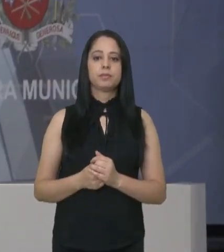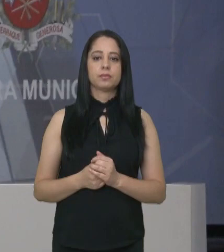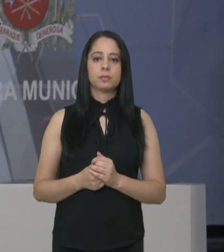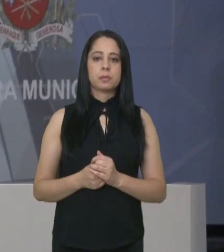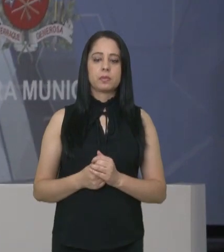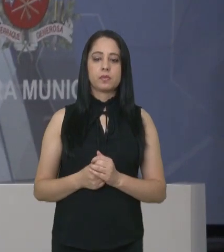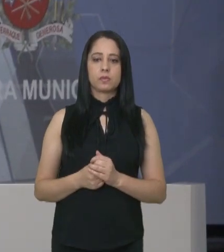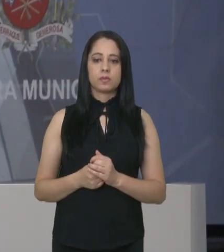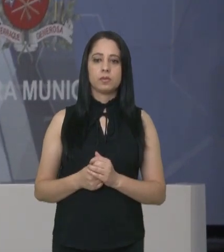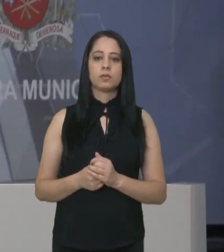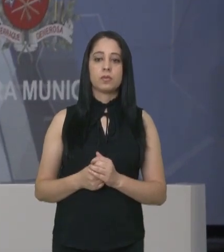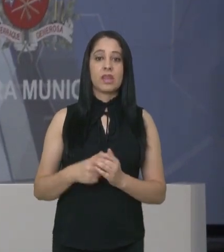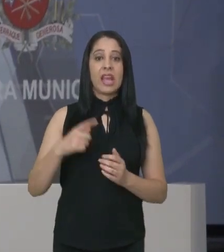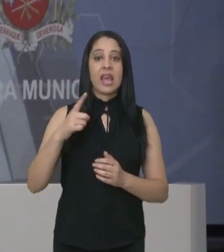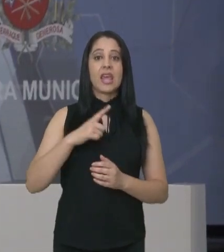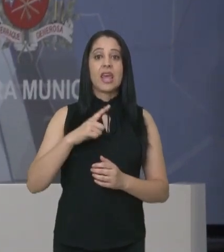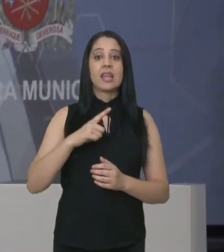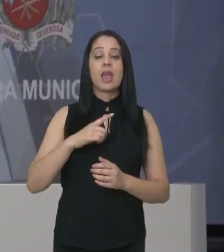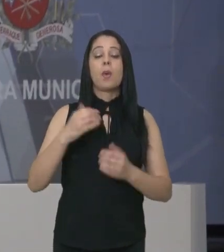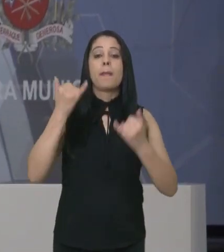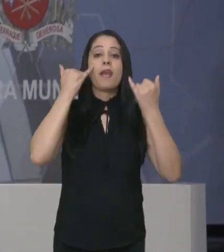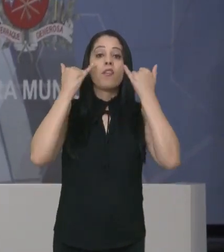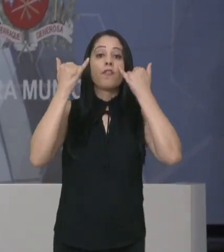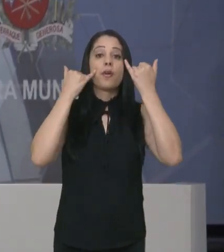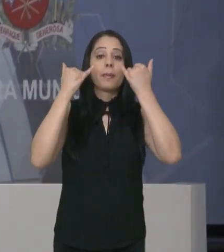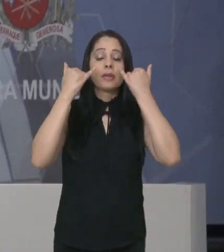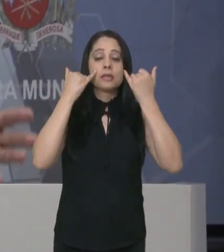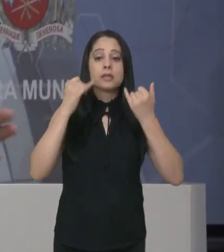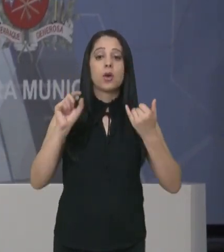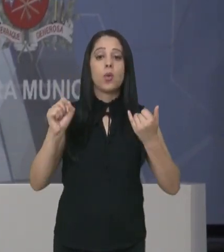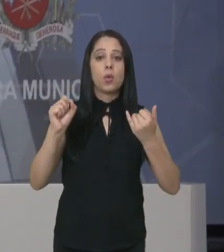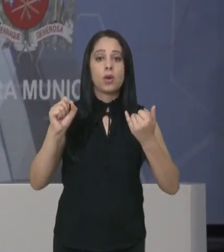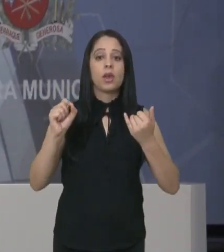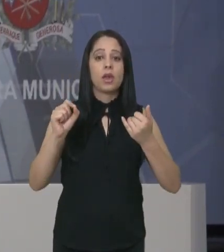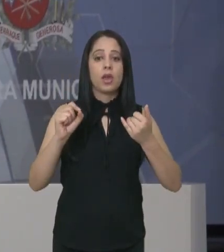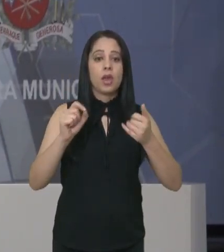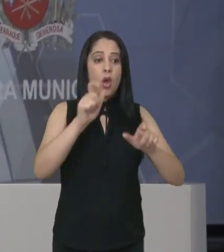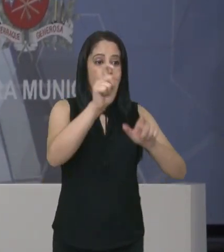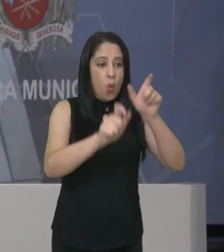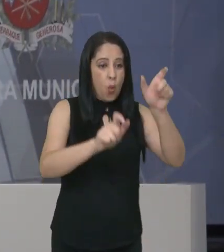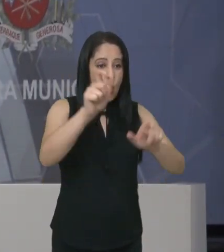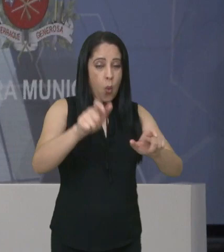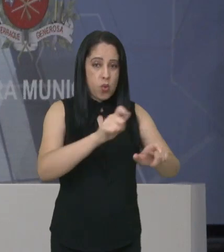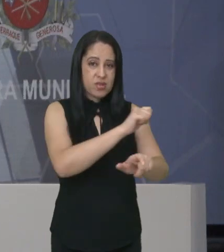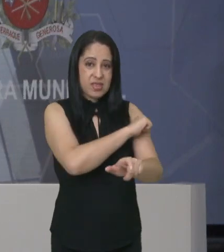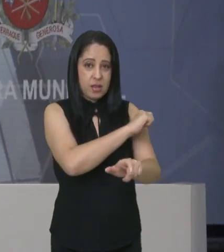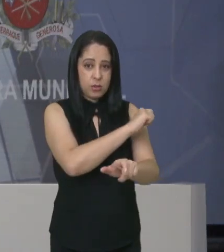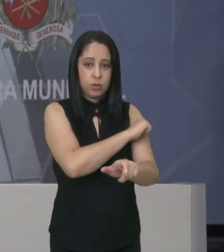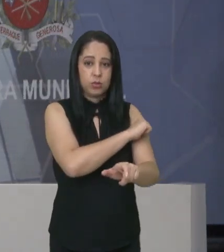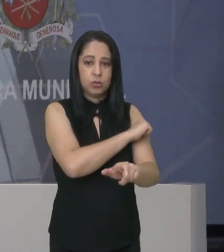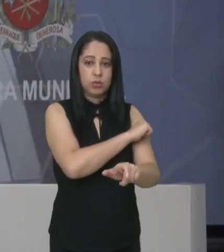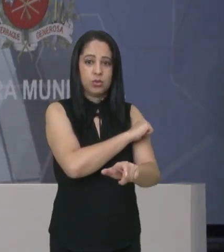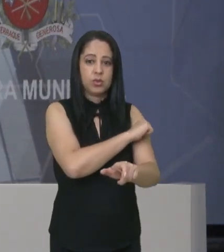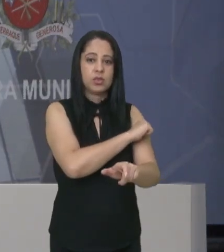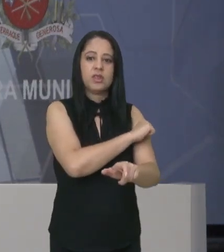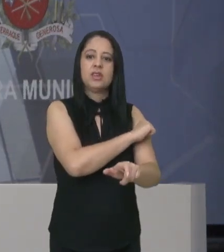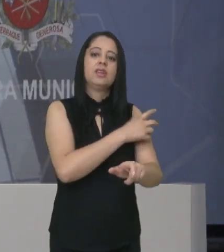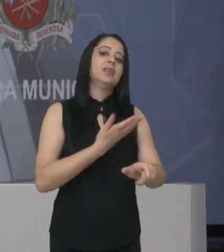recebendo um comunicado que os alunos não poderiam ir